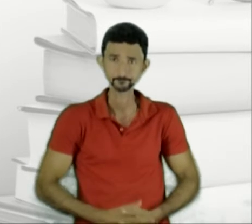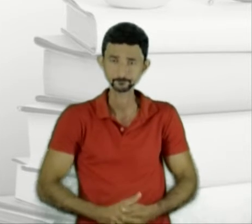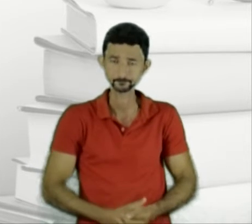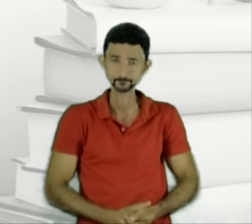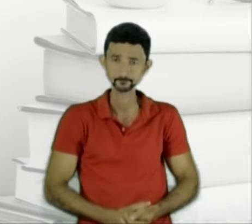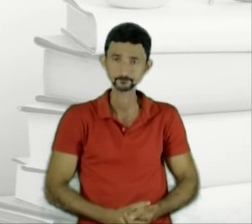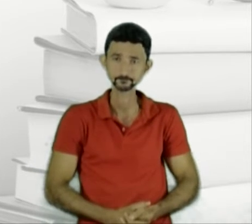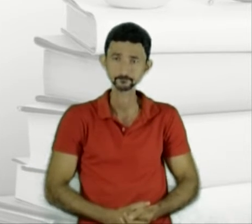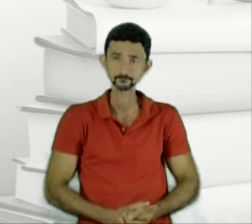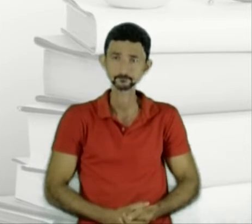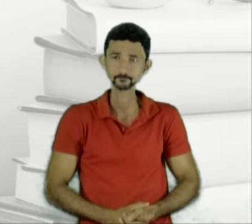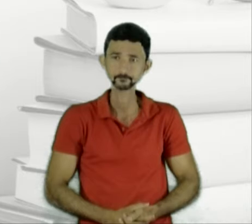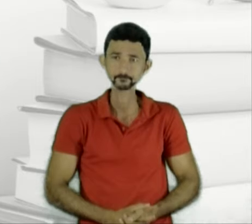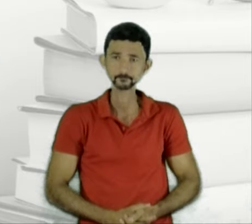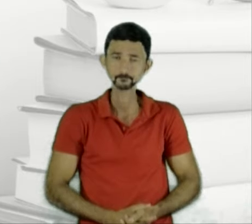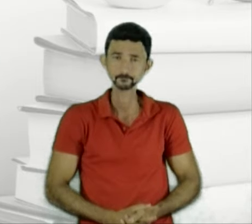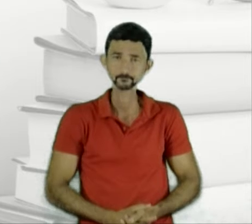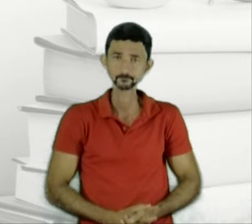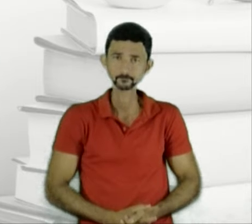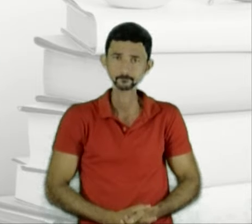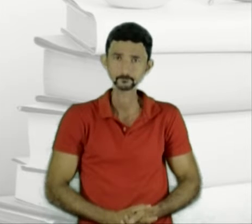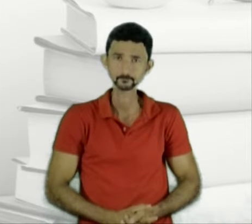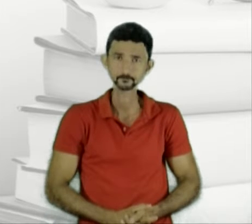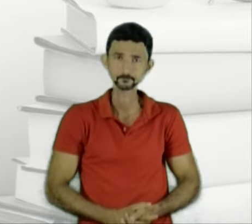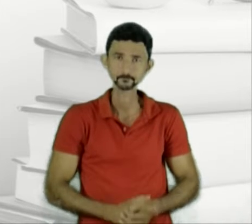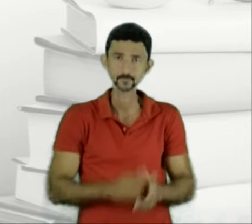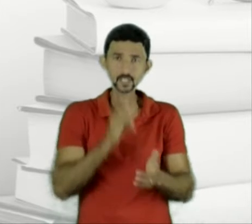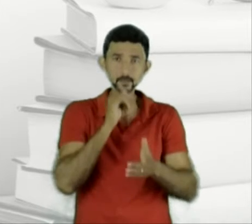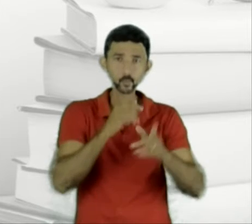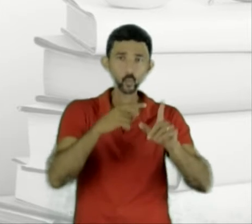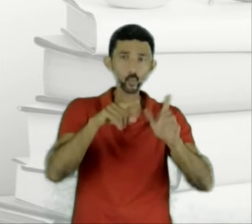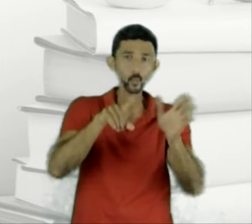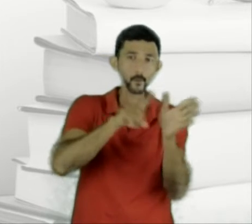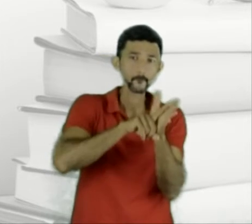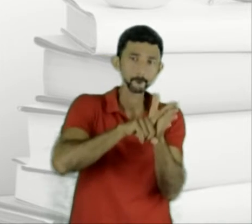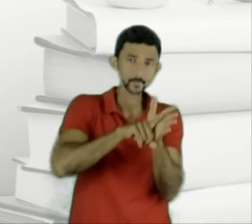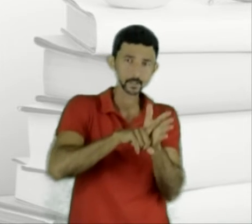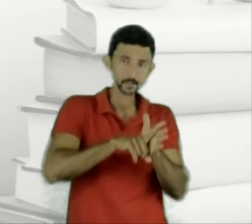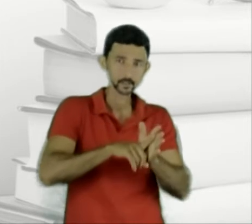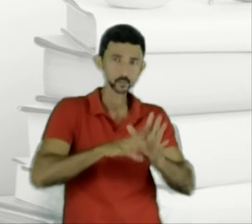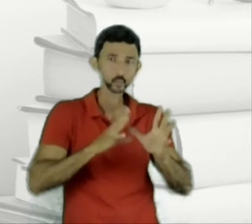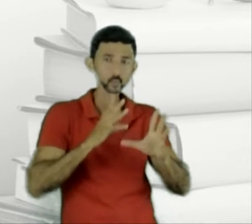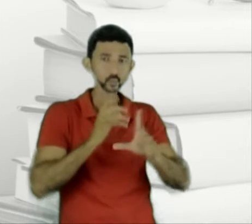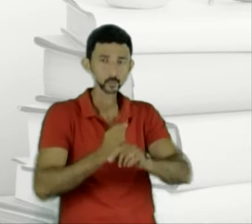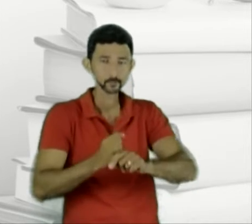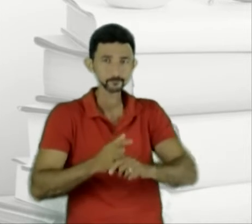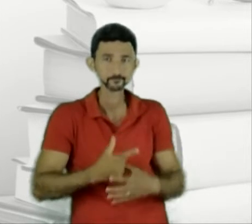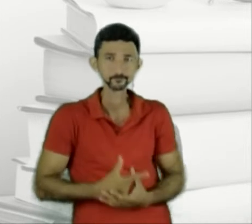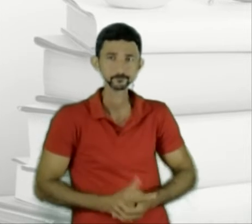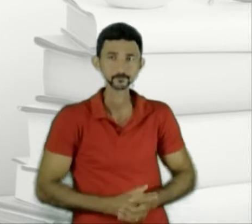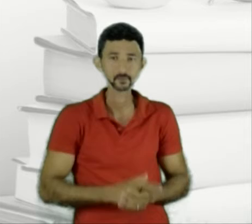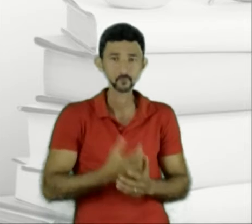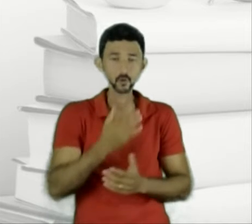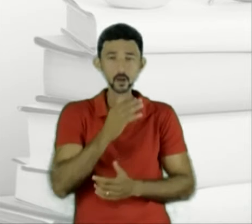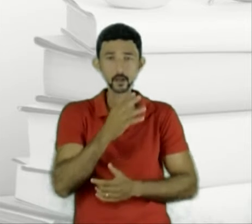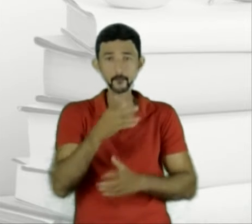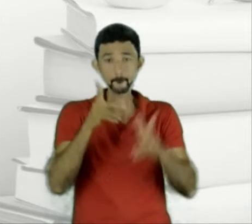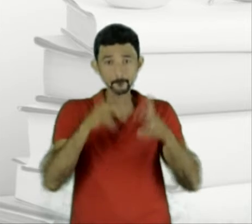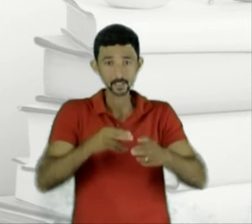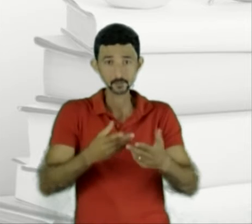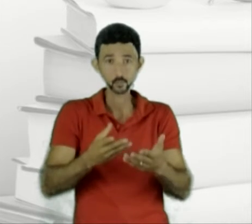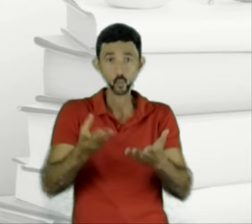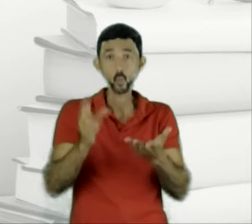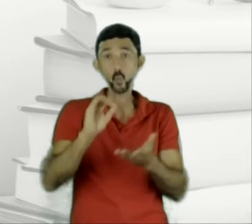monômios semelhantes. Certo? A gente só subtrai, simplificando, se eles forem semelhantes.